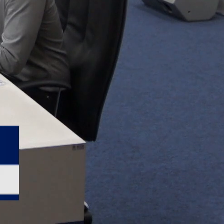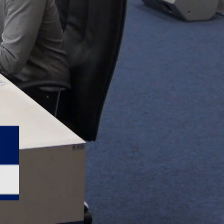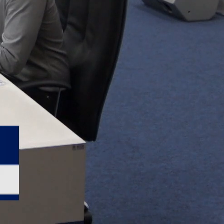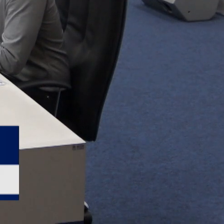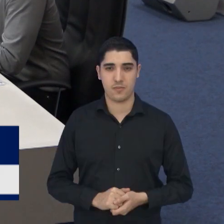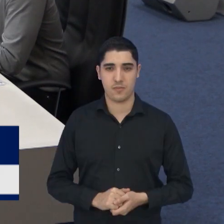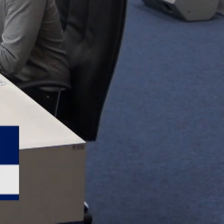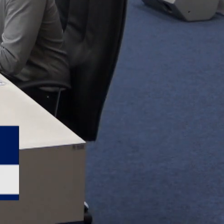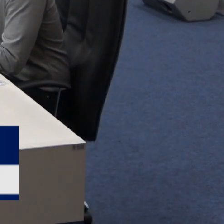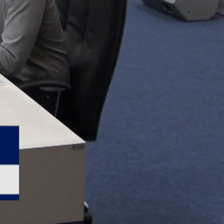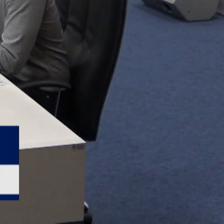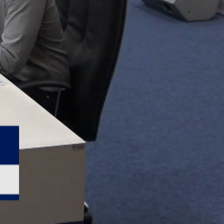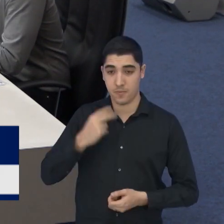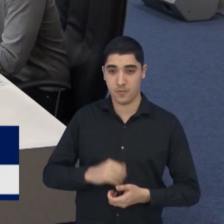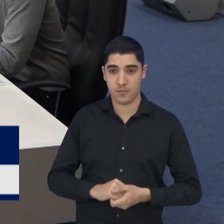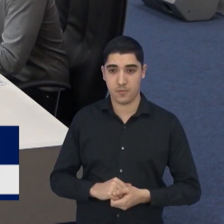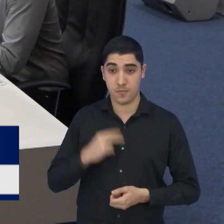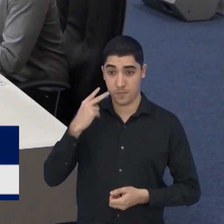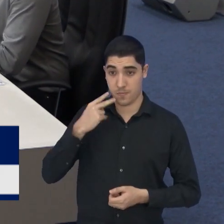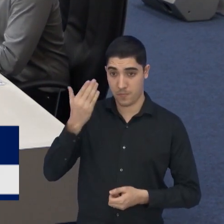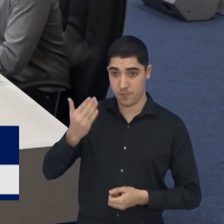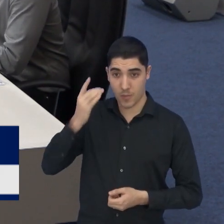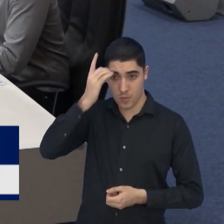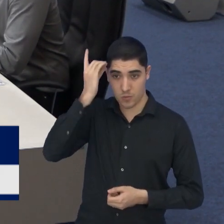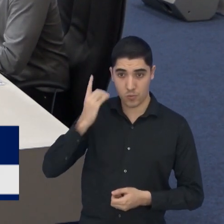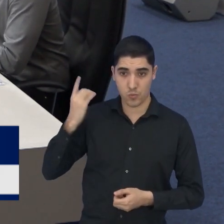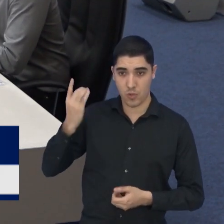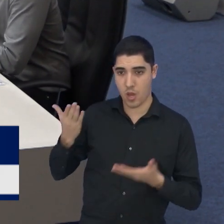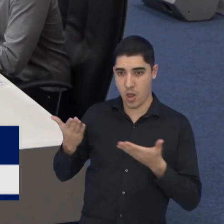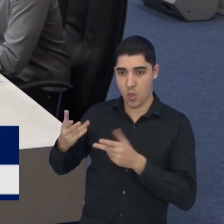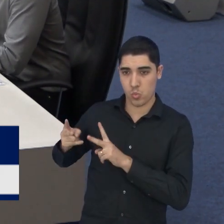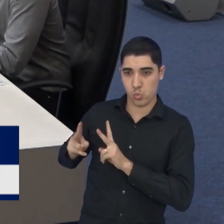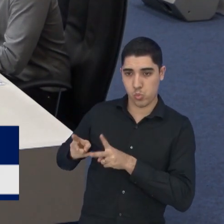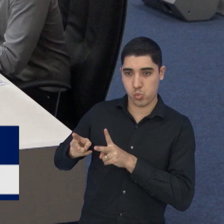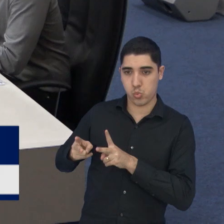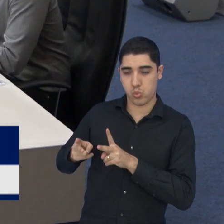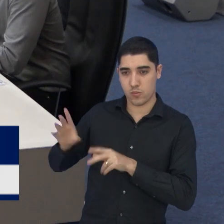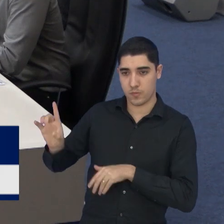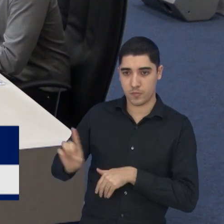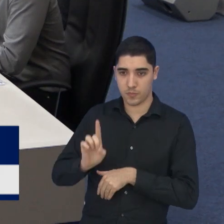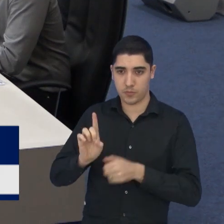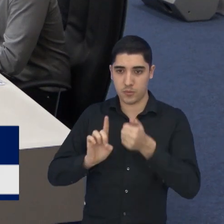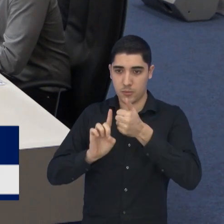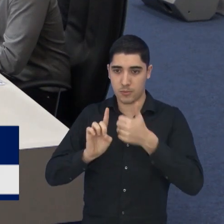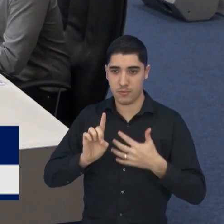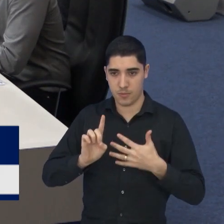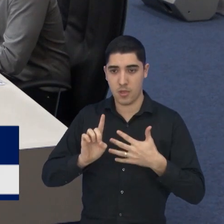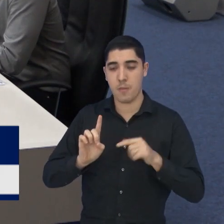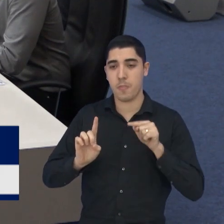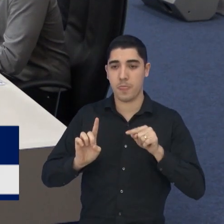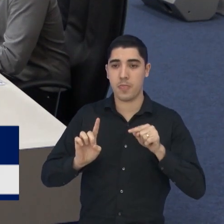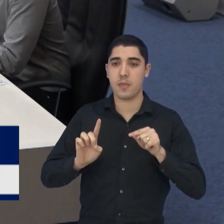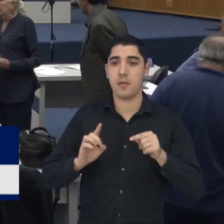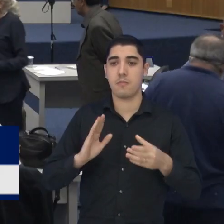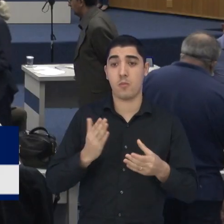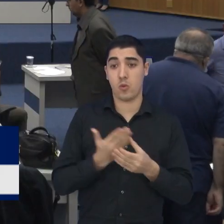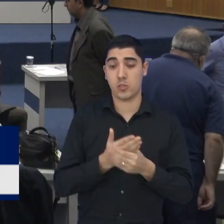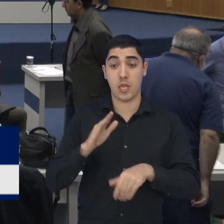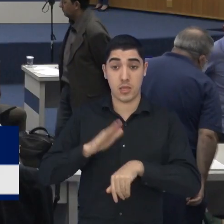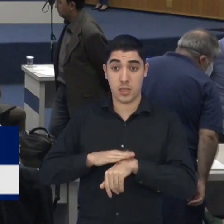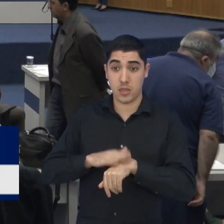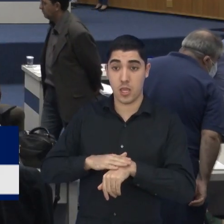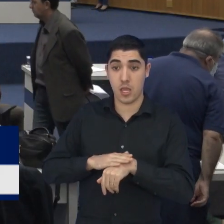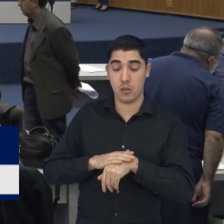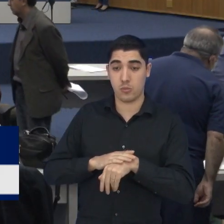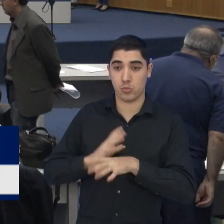A vereadora Dulce Rita, então, vai dar sequência também na discussão do processo, com o tempo ainda